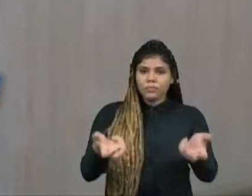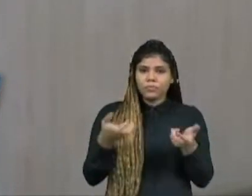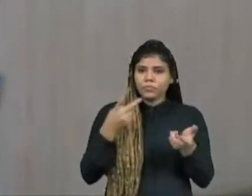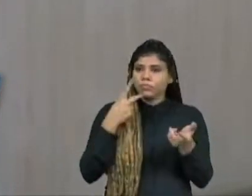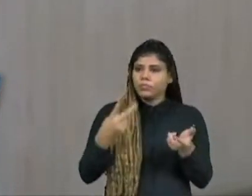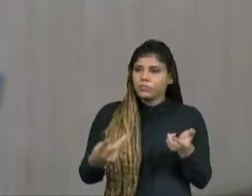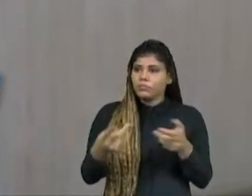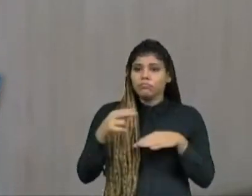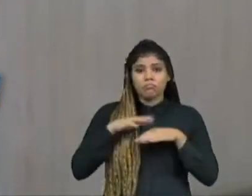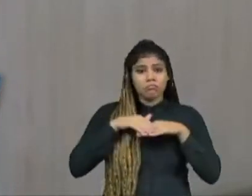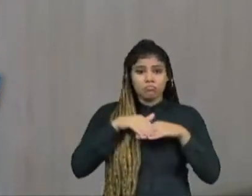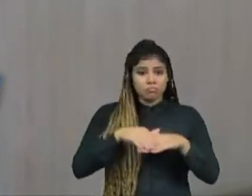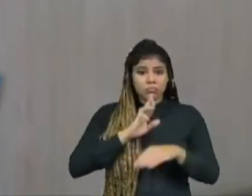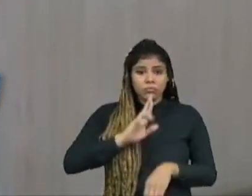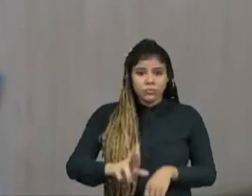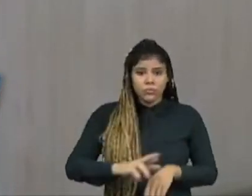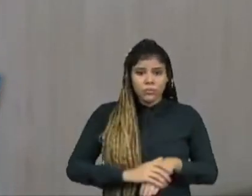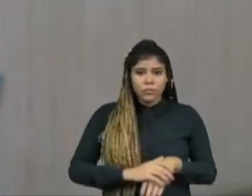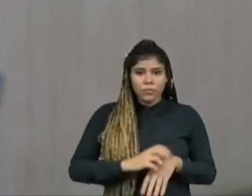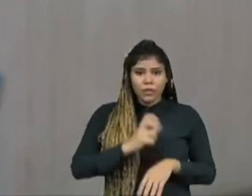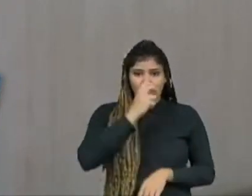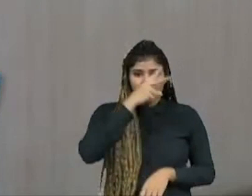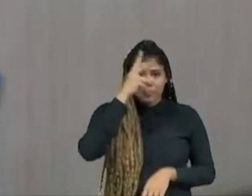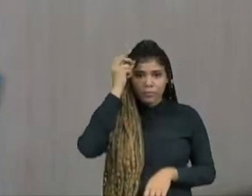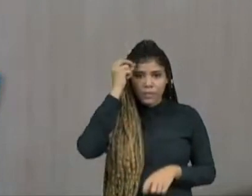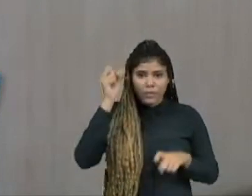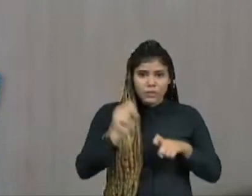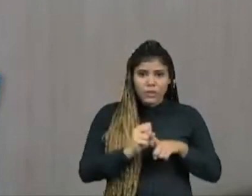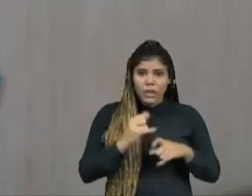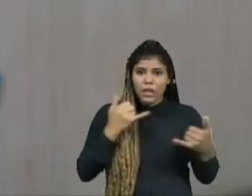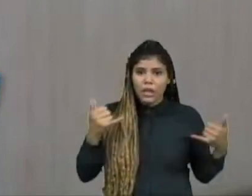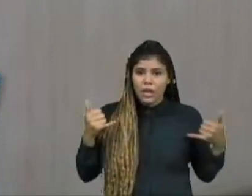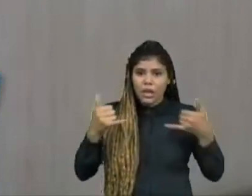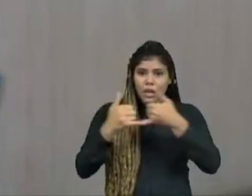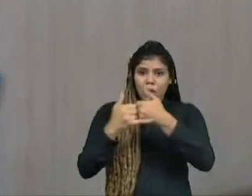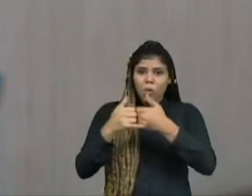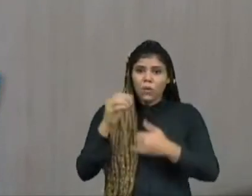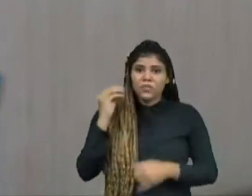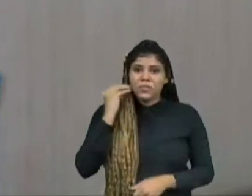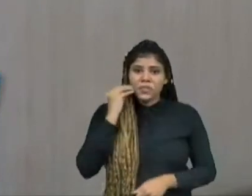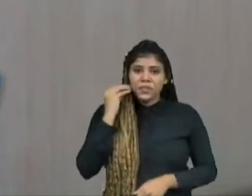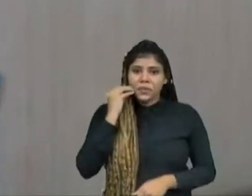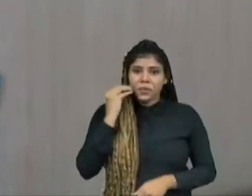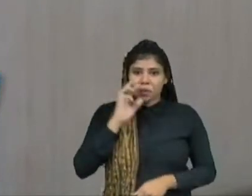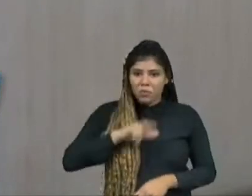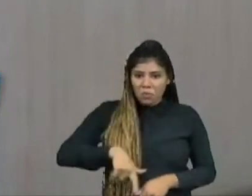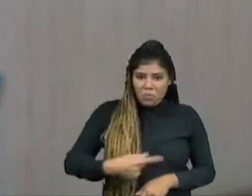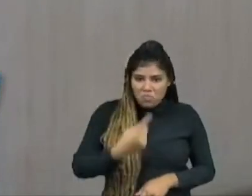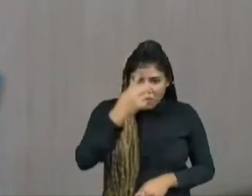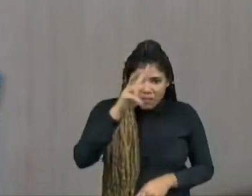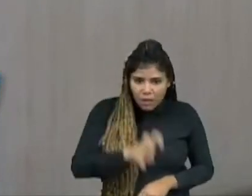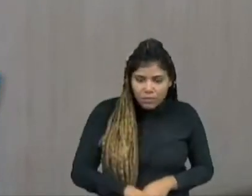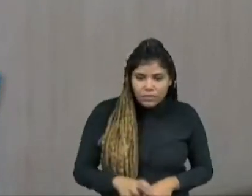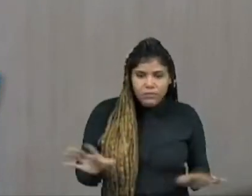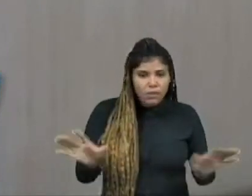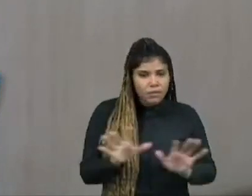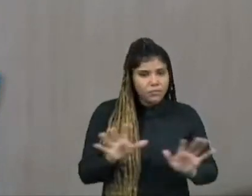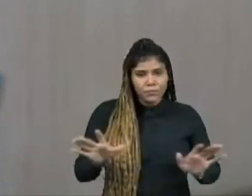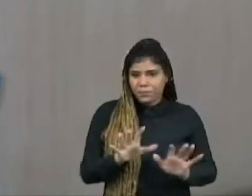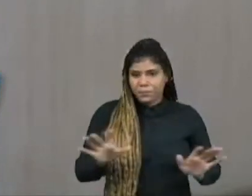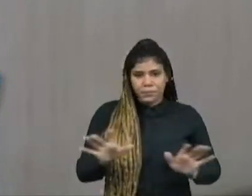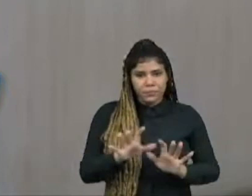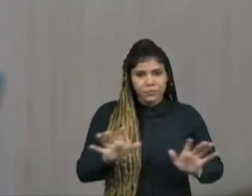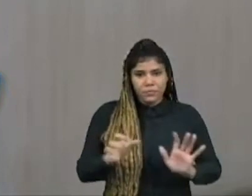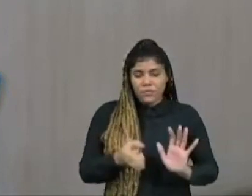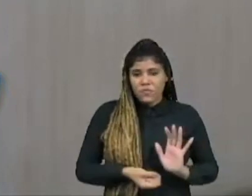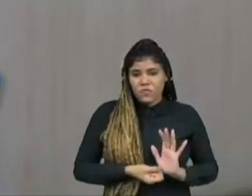antecipar. O prefeito tentou essa audiência, não foi uma, não foram 2, nem